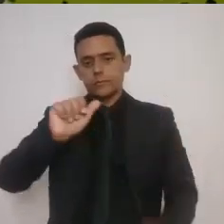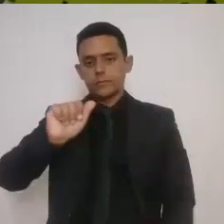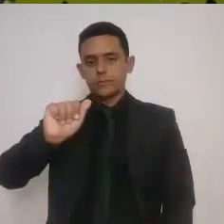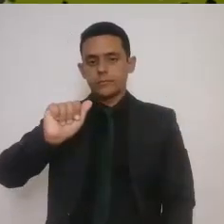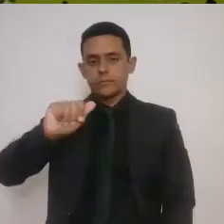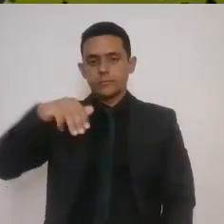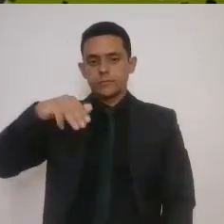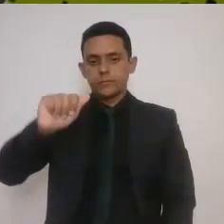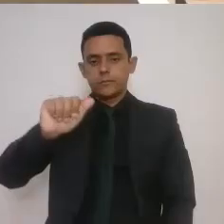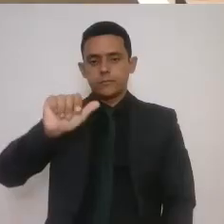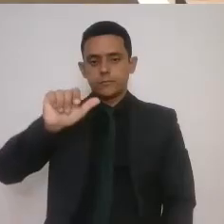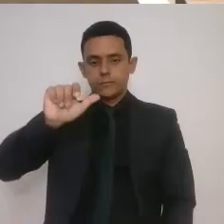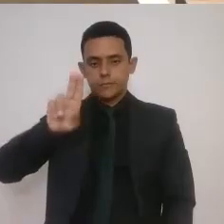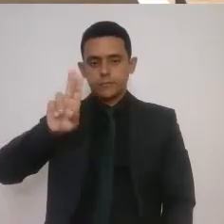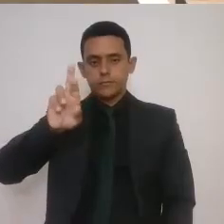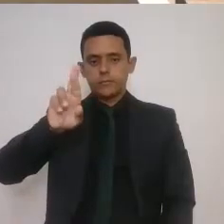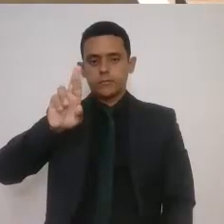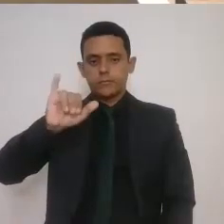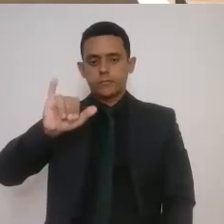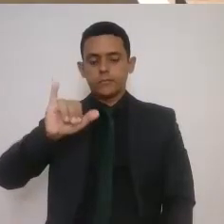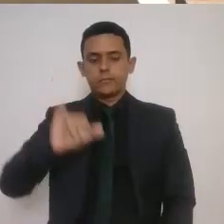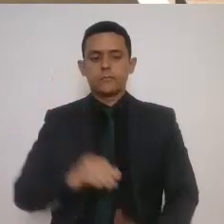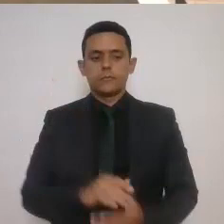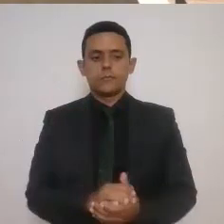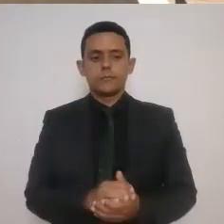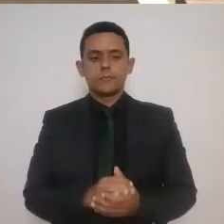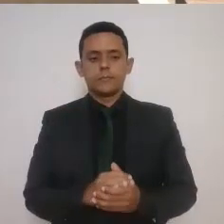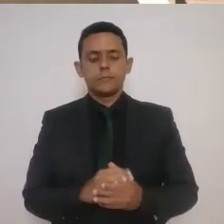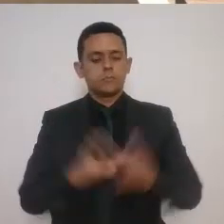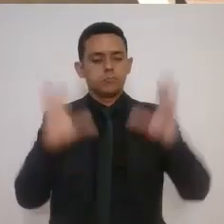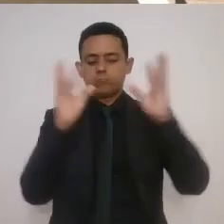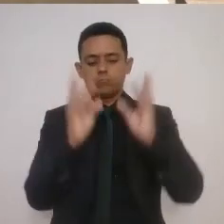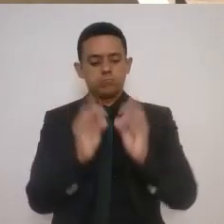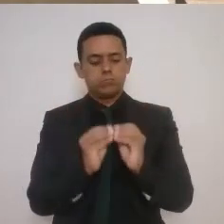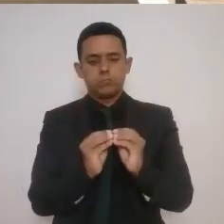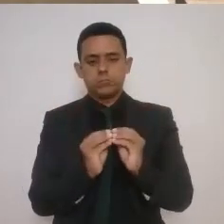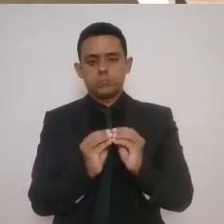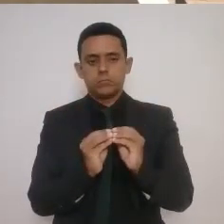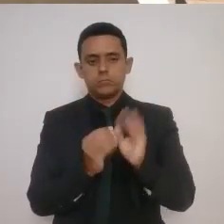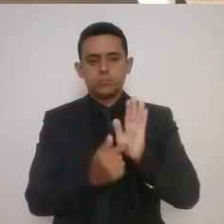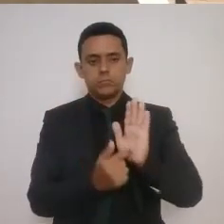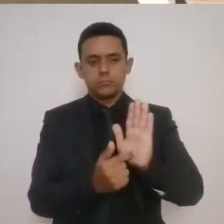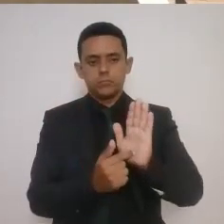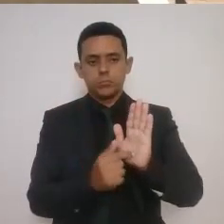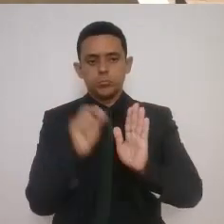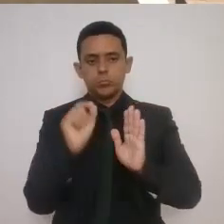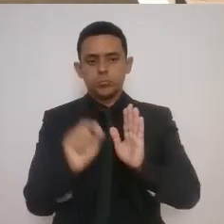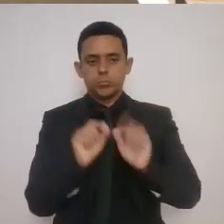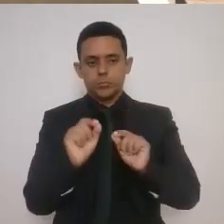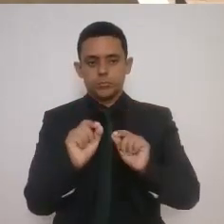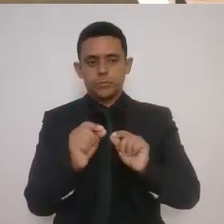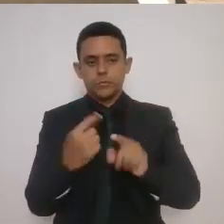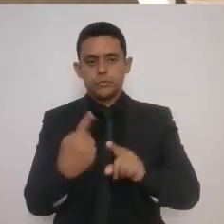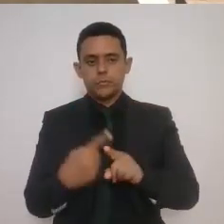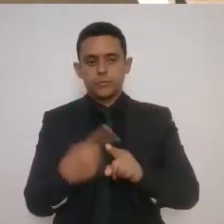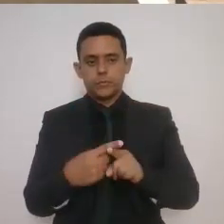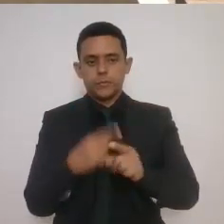pertinentes. Pois não, senhor presidente. Serei breve. Eu destaquei porque havia